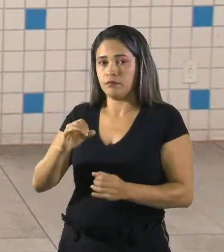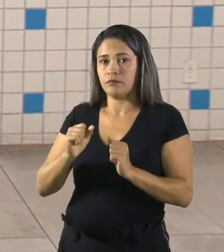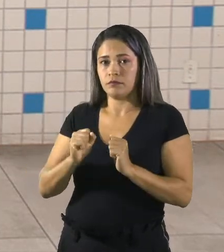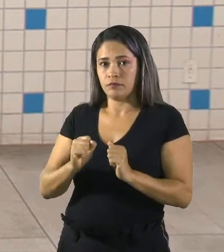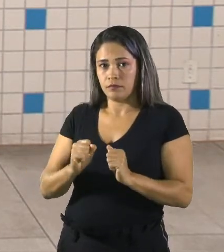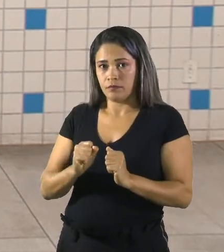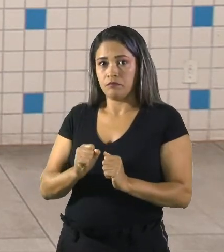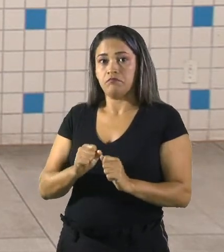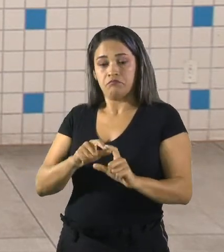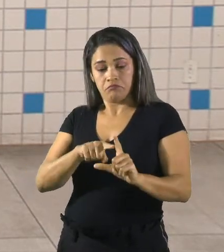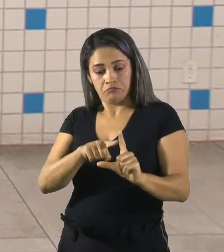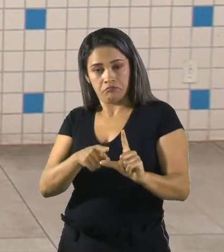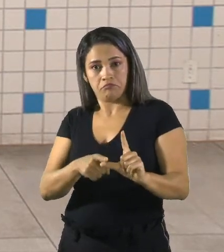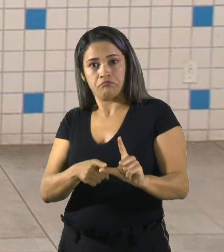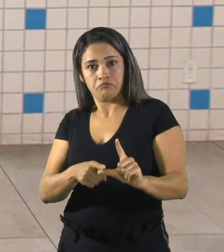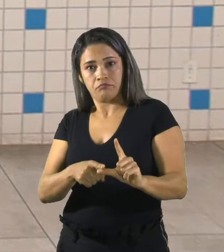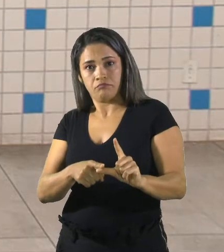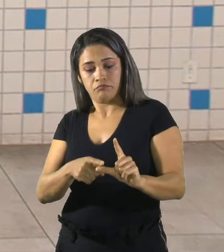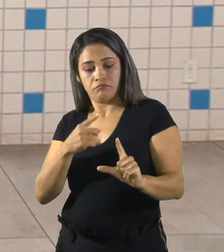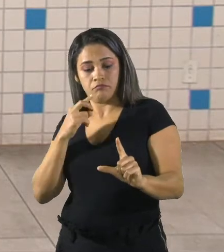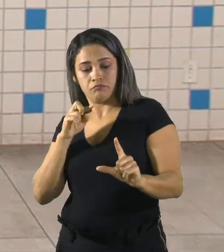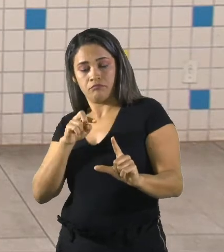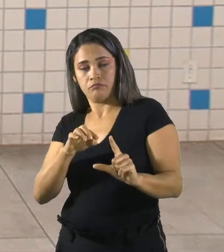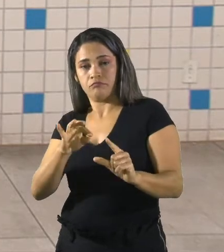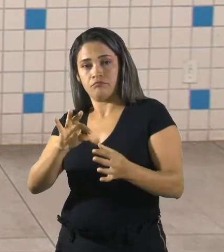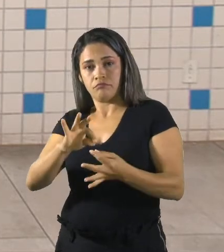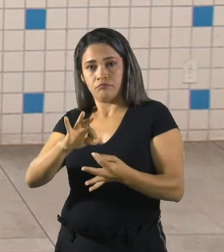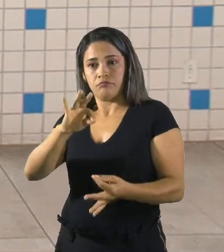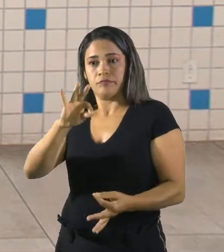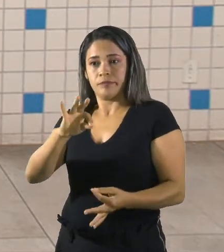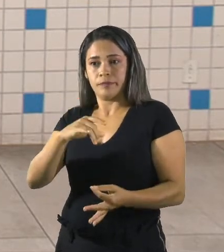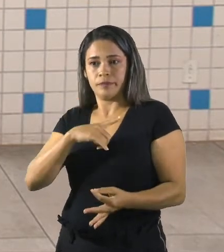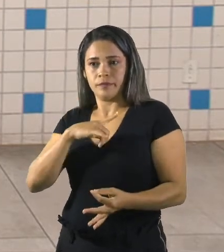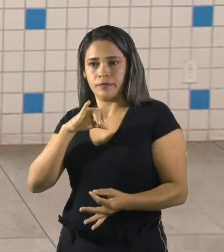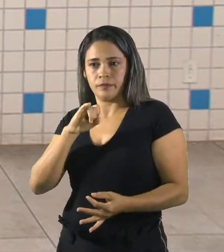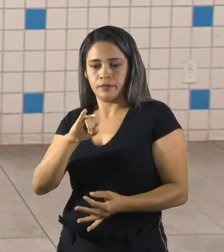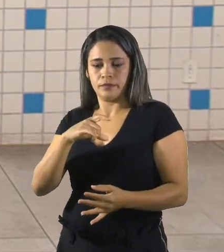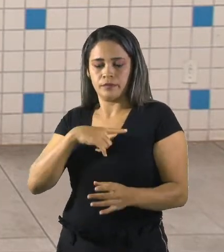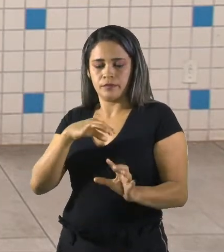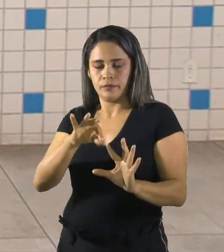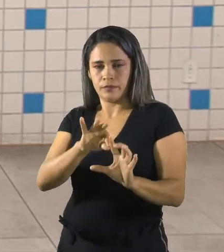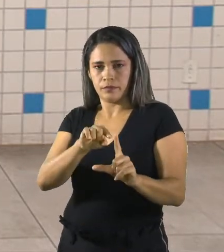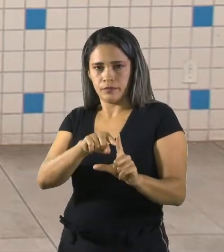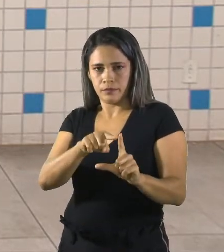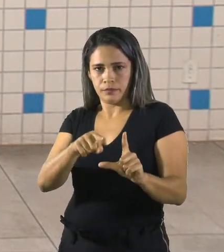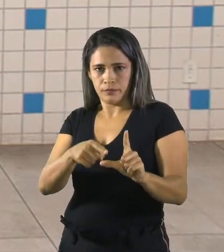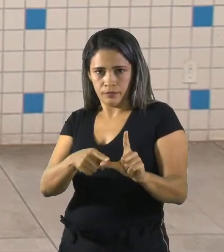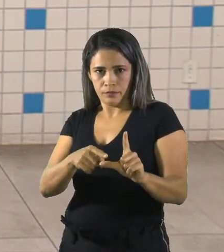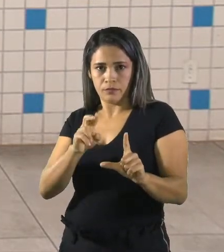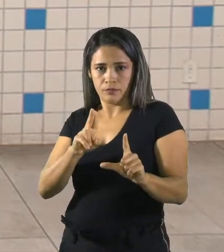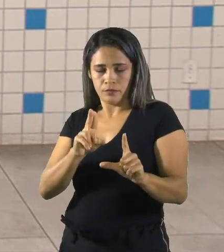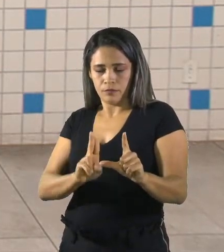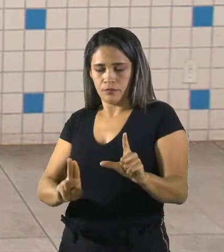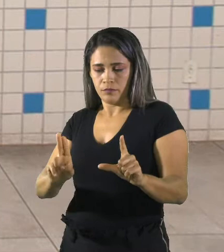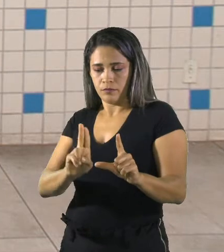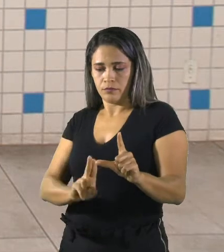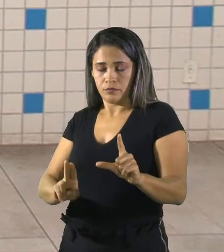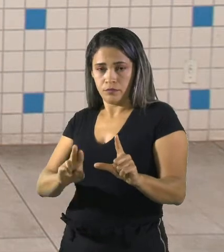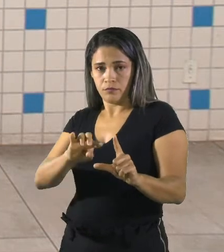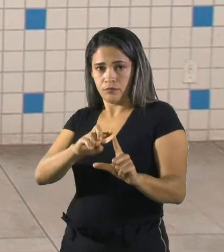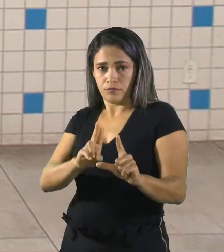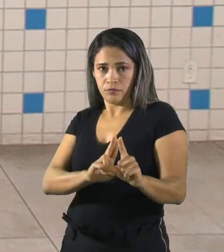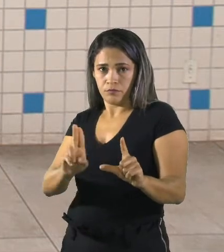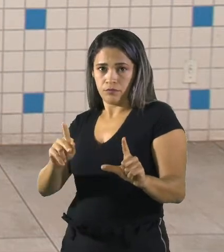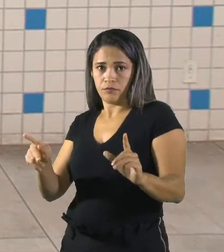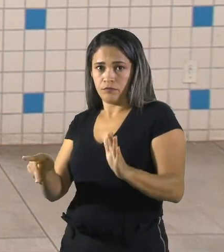classificados conforme as suas medidas. Então, se eu tenho uma determinada medida, eu posso utilizar uma determinada classificação para